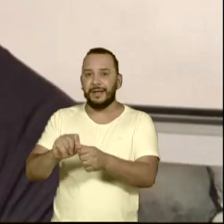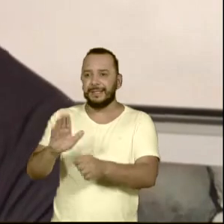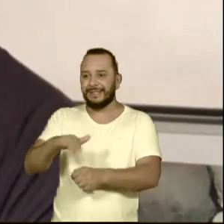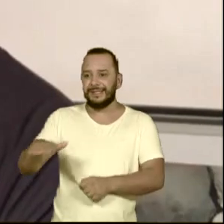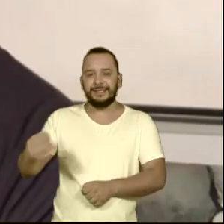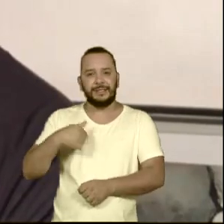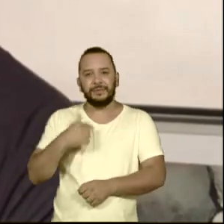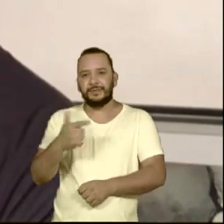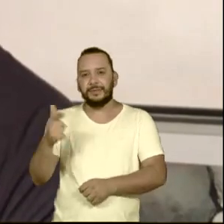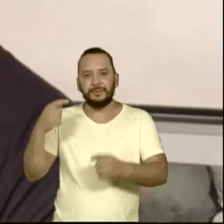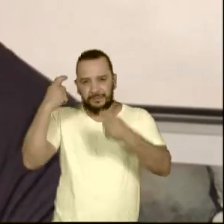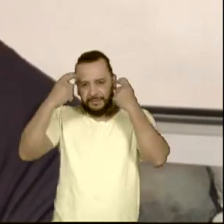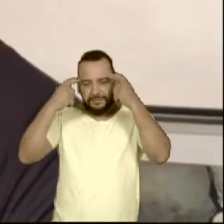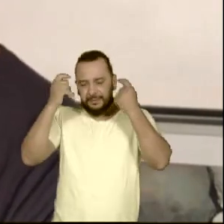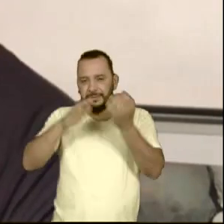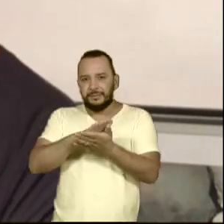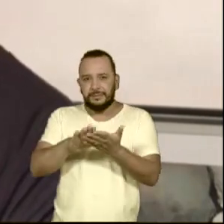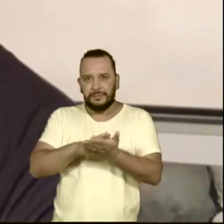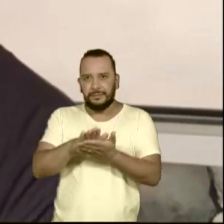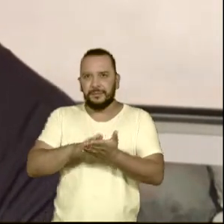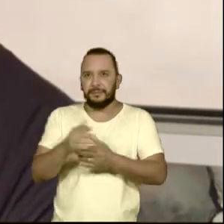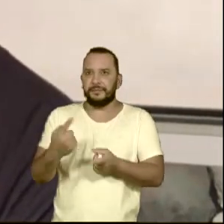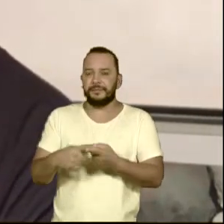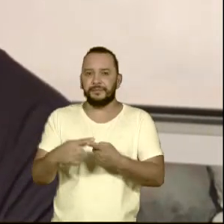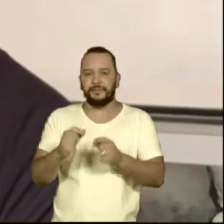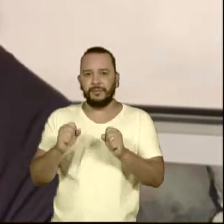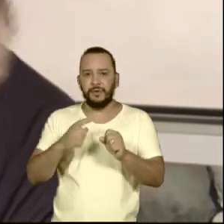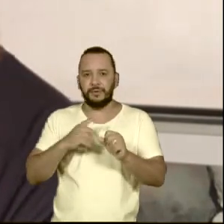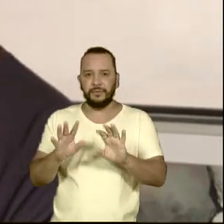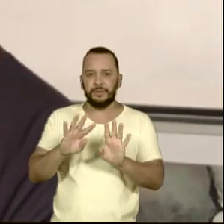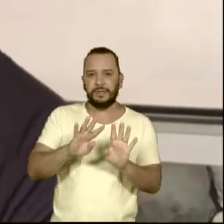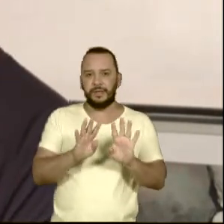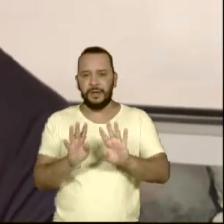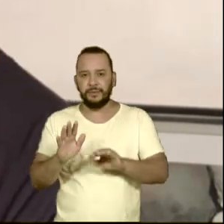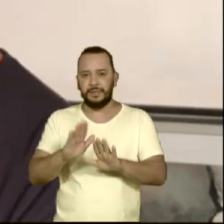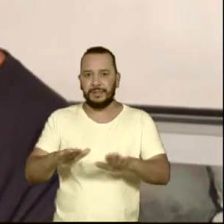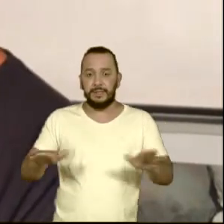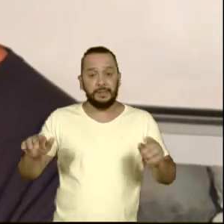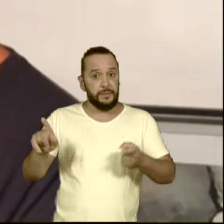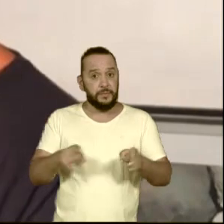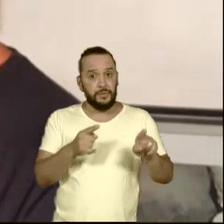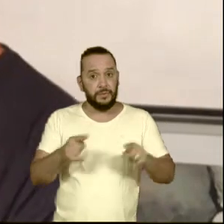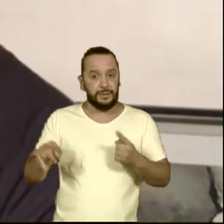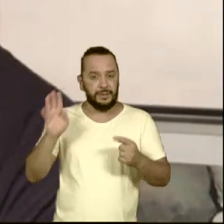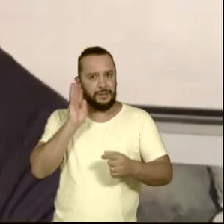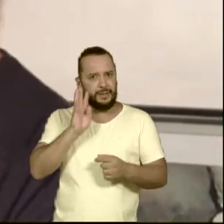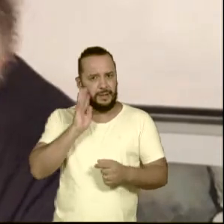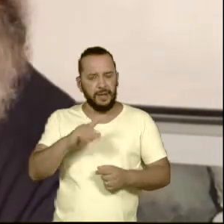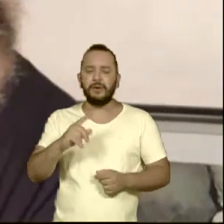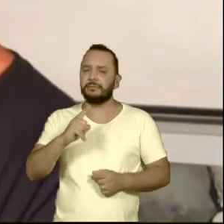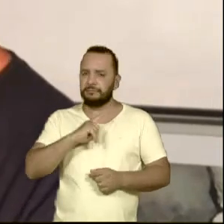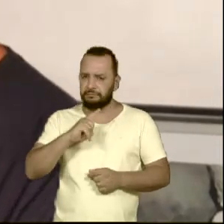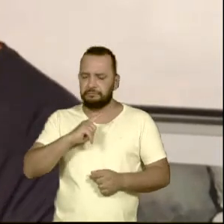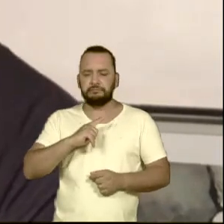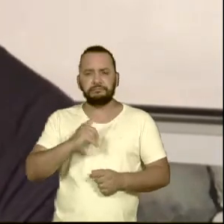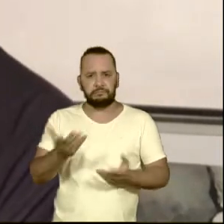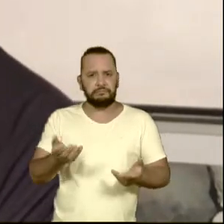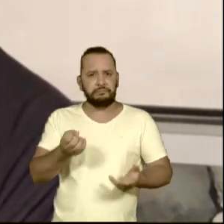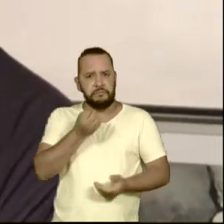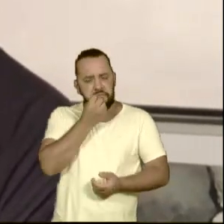tinham esse tipo de preocupação? Por que eu posso fazer um musical para a criança com músicas muito legais, com personalidades ou não?